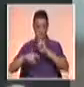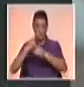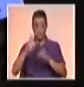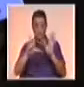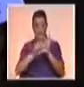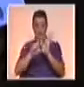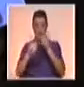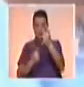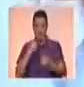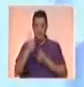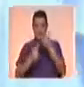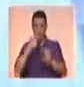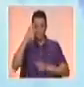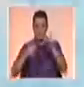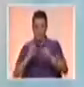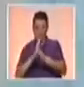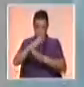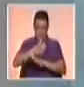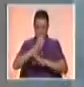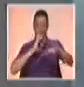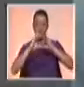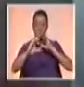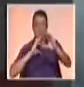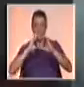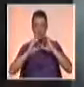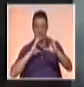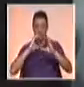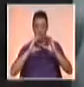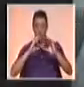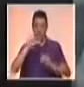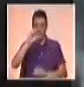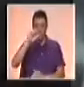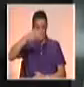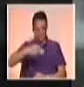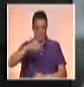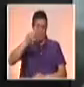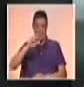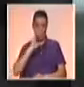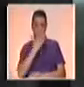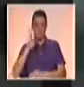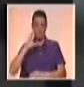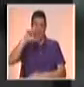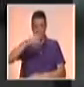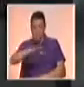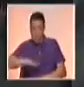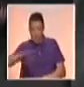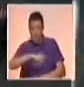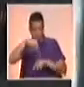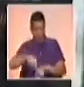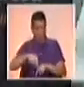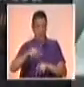lei, qualquer pessoa deve ter acesso à comunicação através da língua gestual, independentemente do local onde se